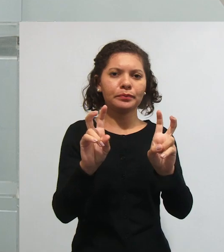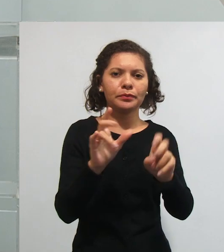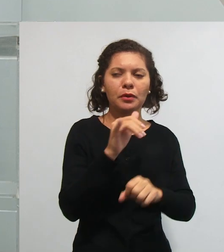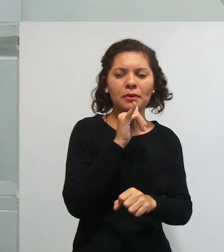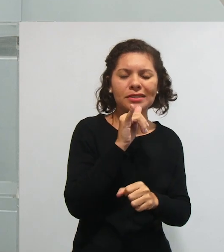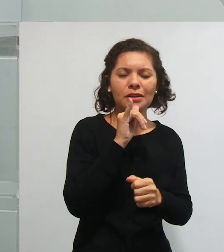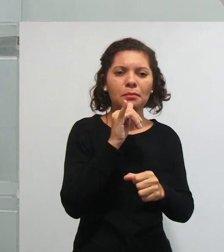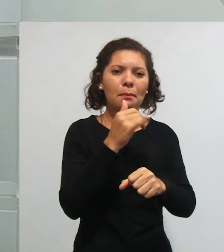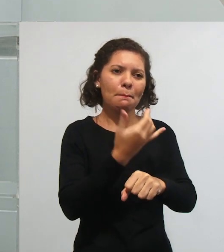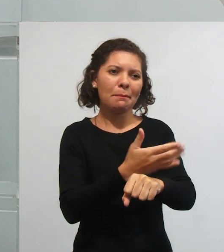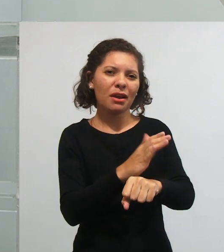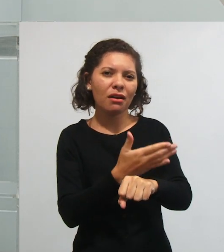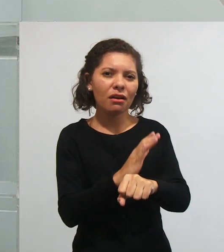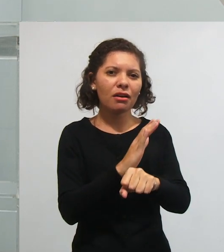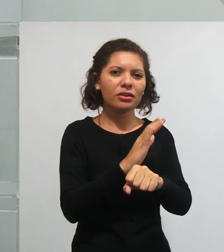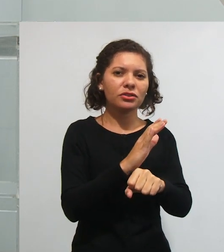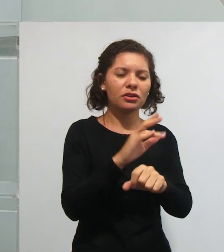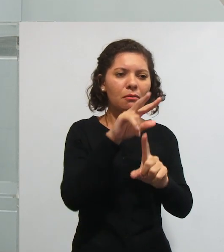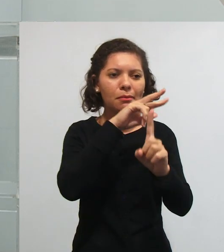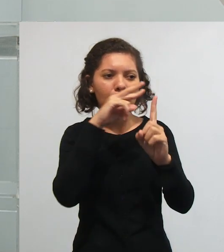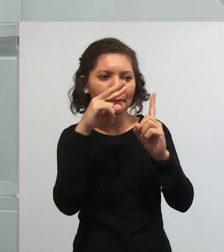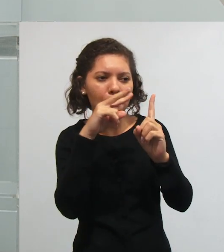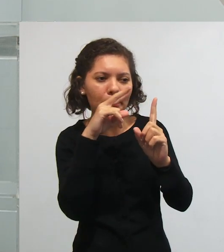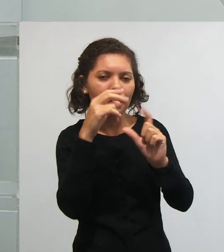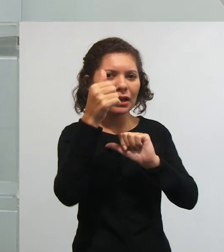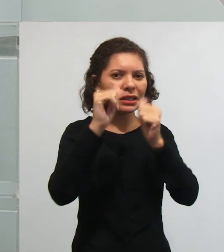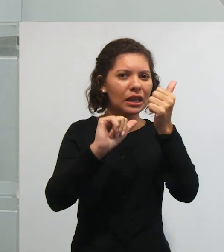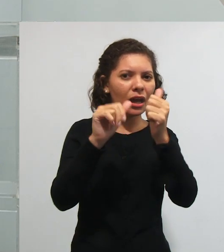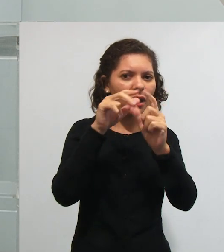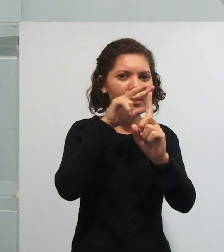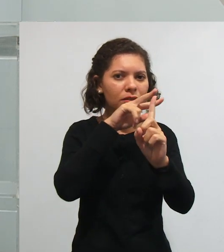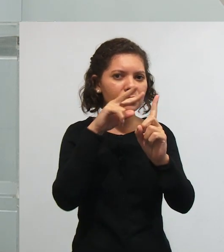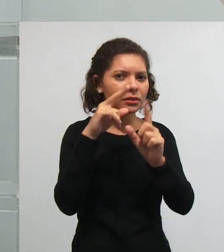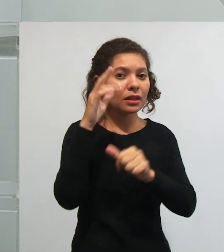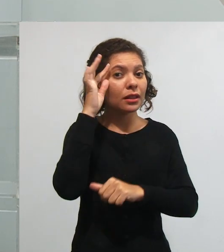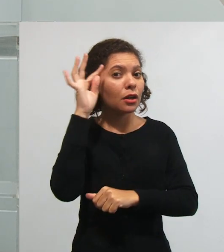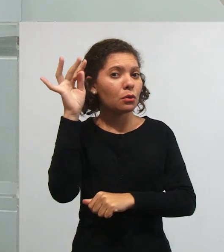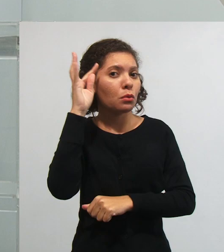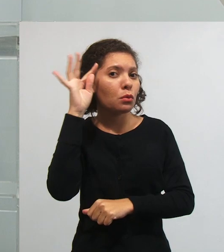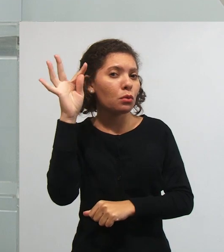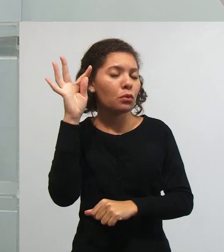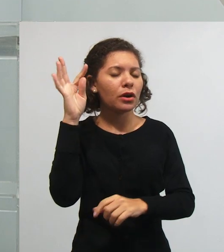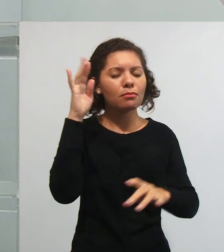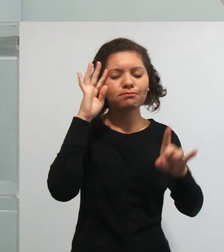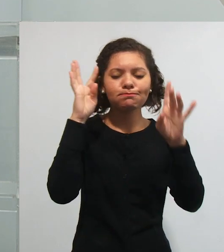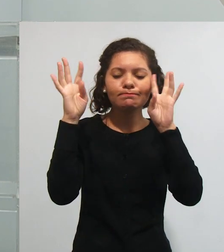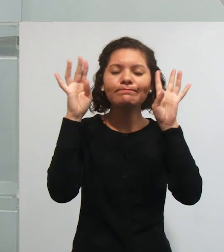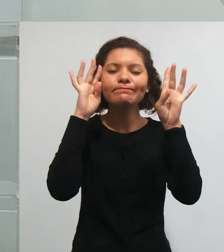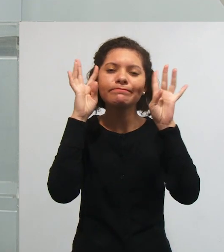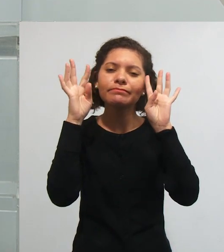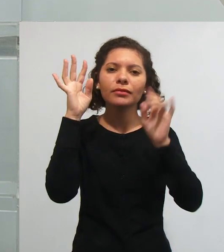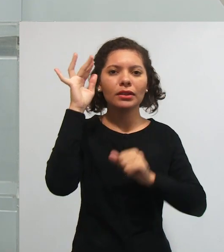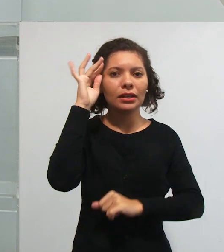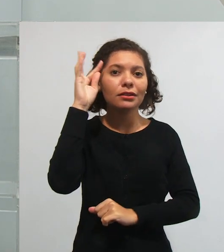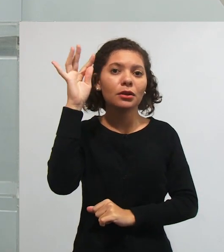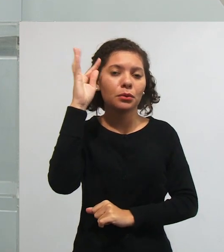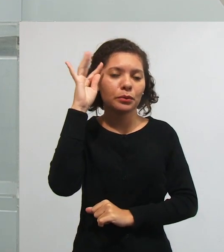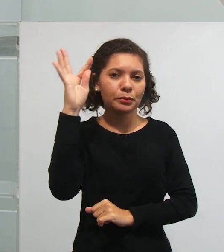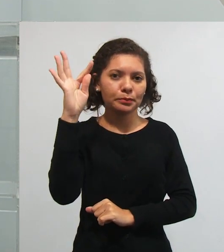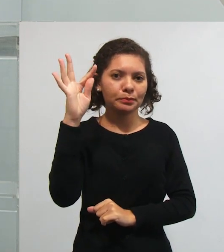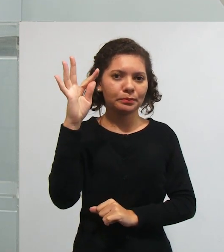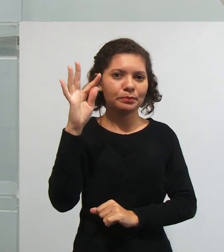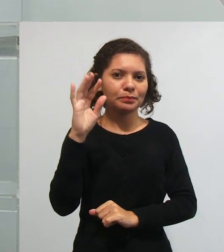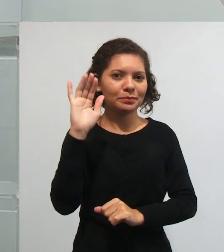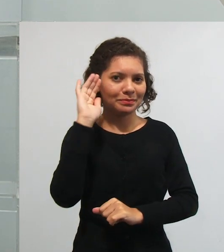práticos do ponto de vista de uma análise. É uma análise teórica, é uma reflexão teórica. Isso